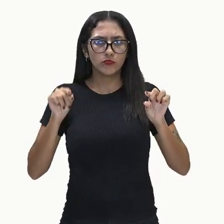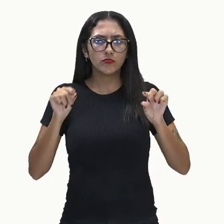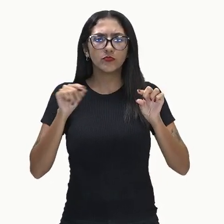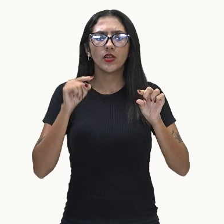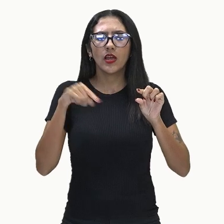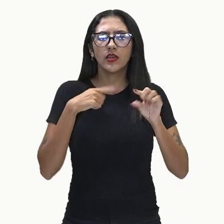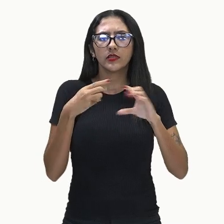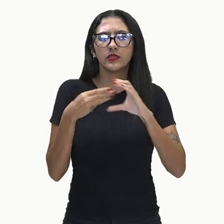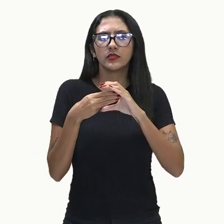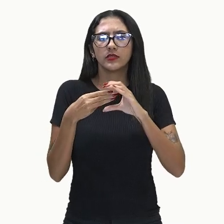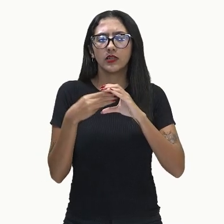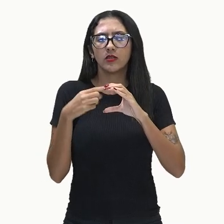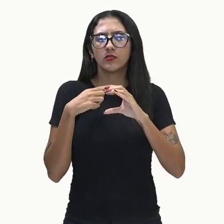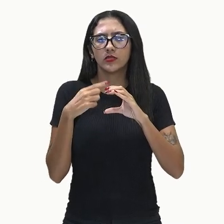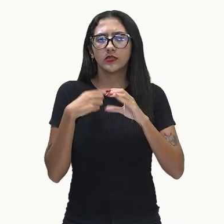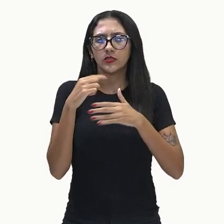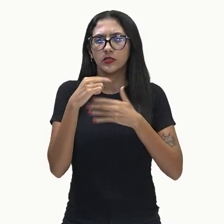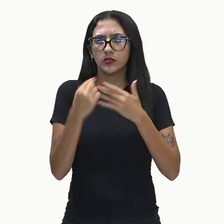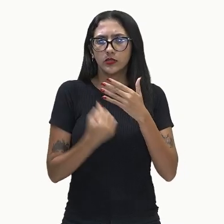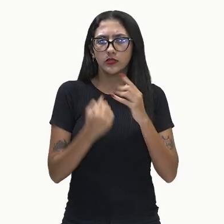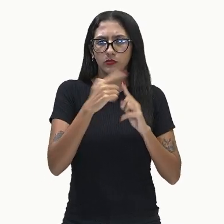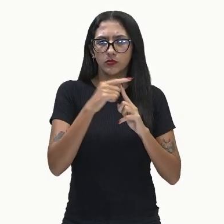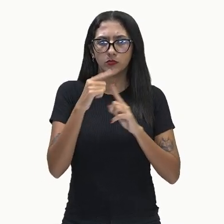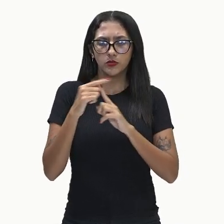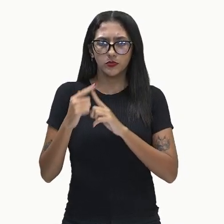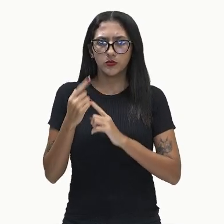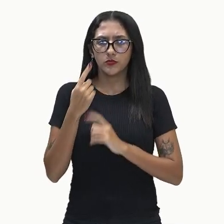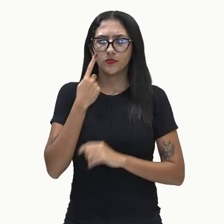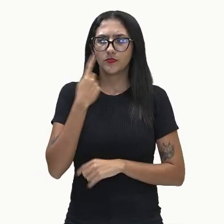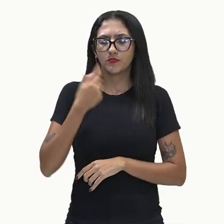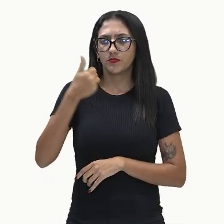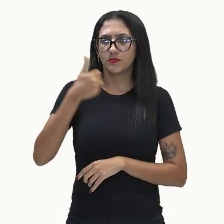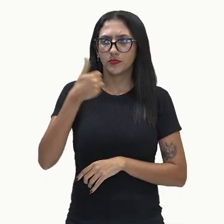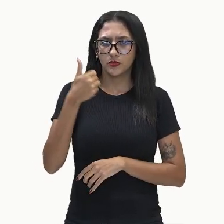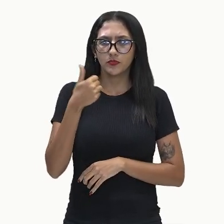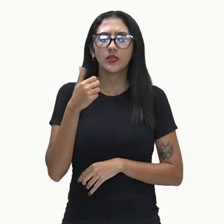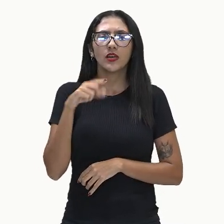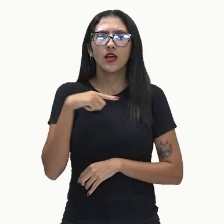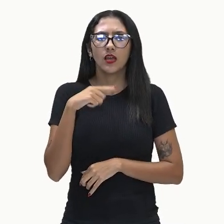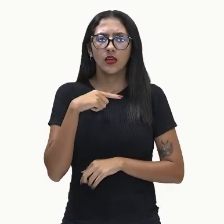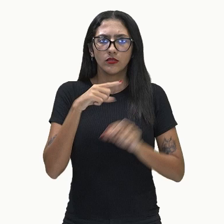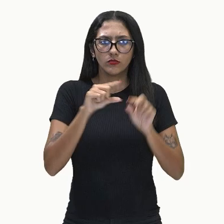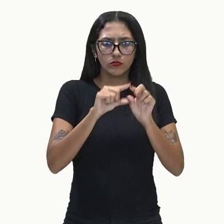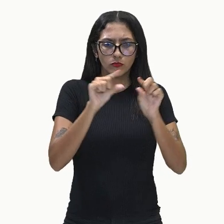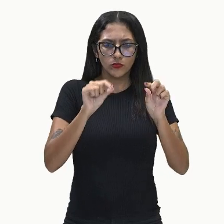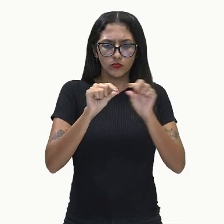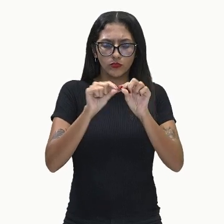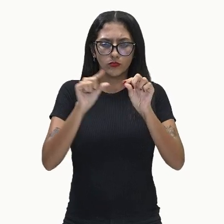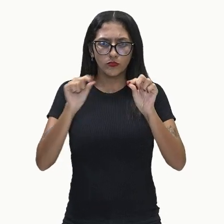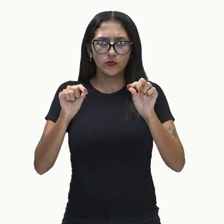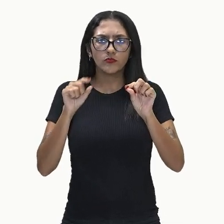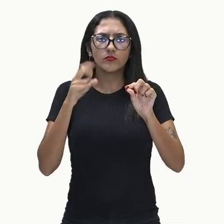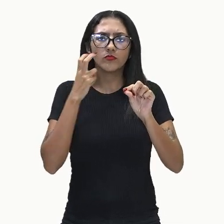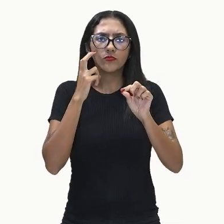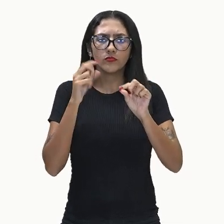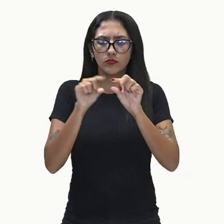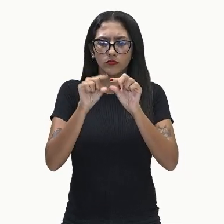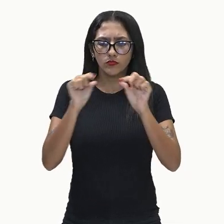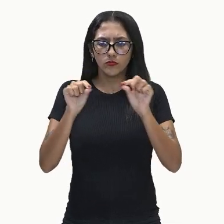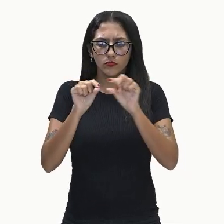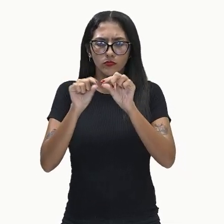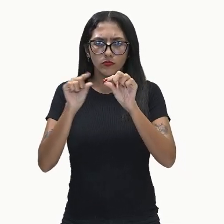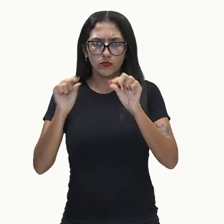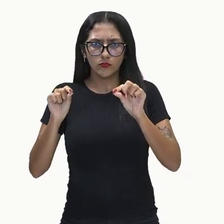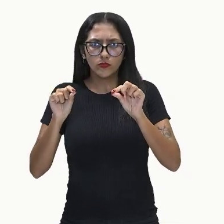nós vamos ter as células de Schwann, que formam a bainha de mielina no nosso sistema